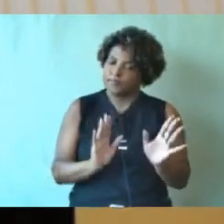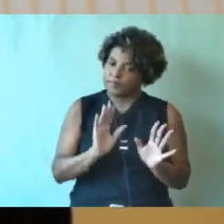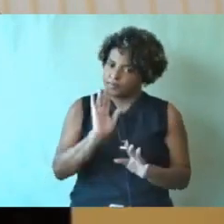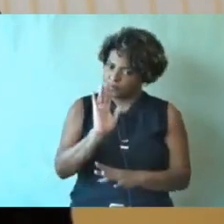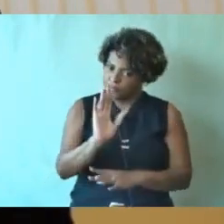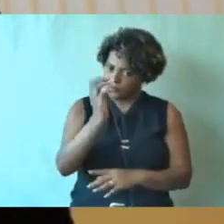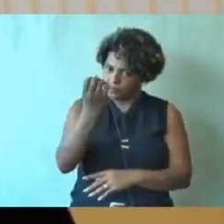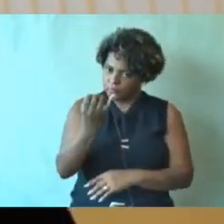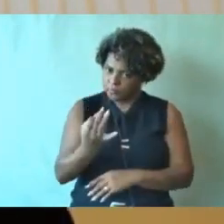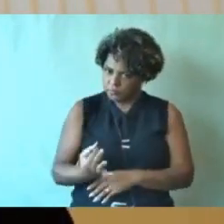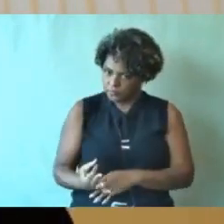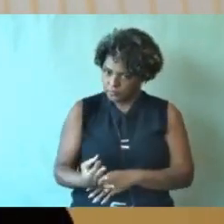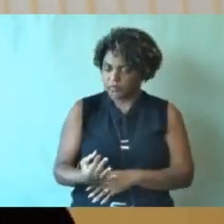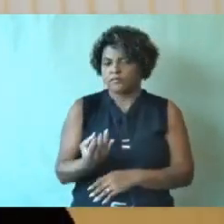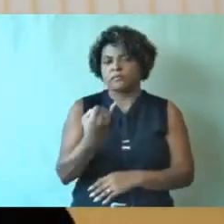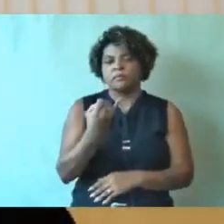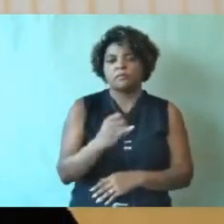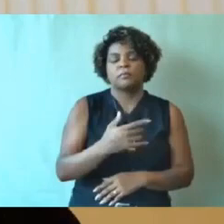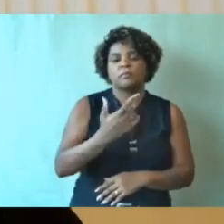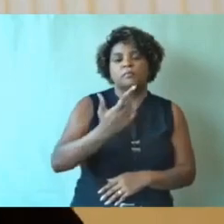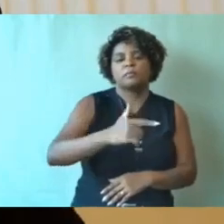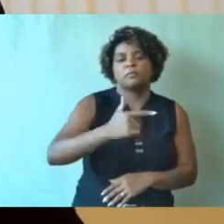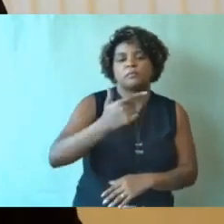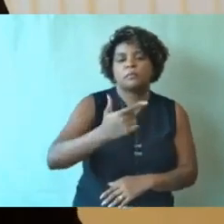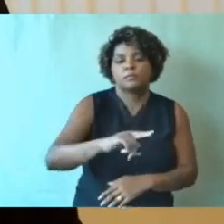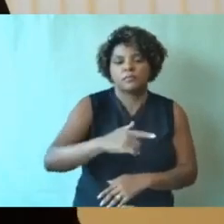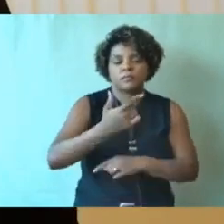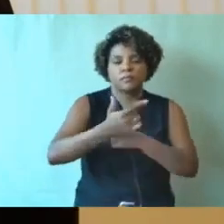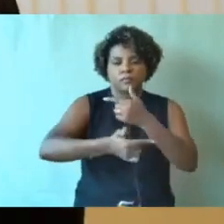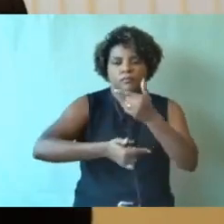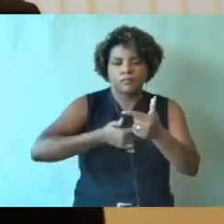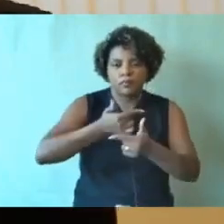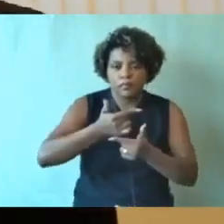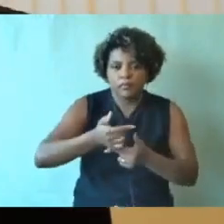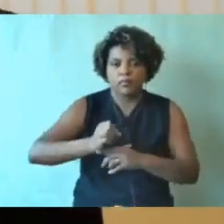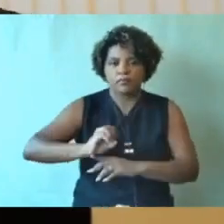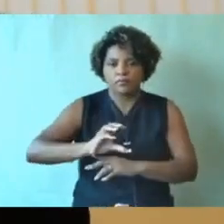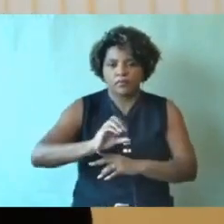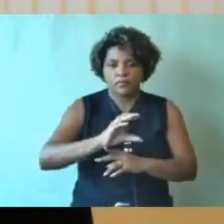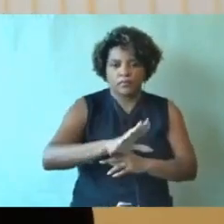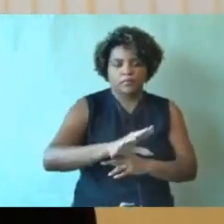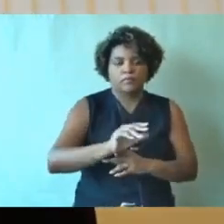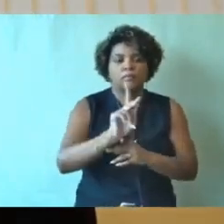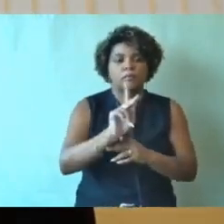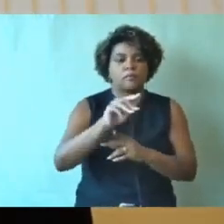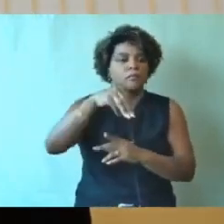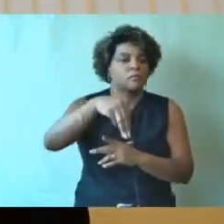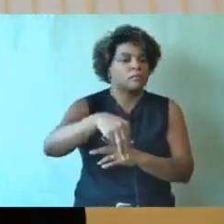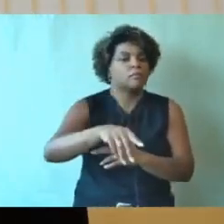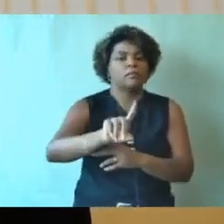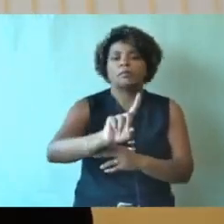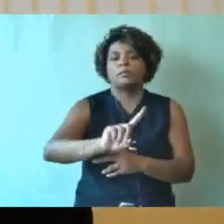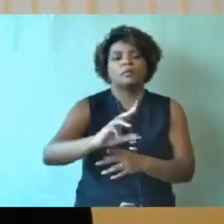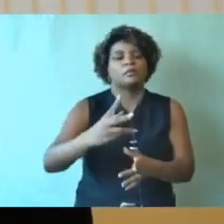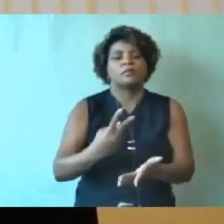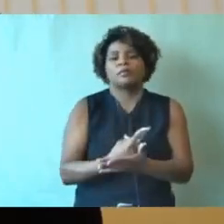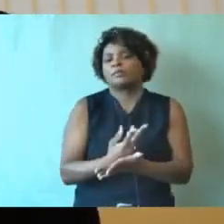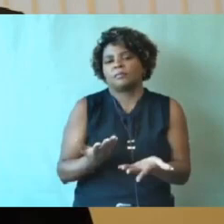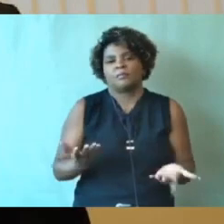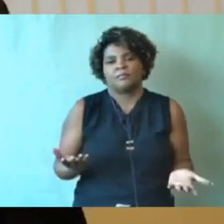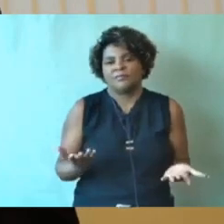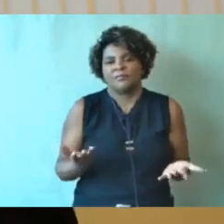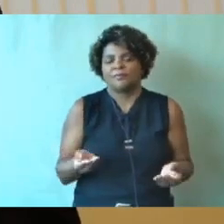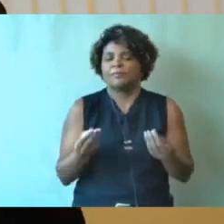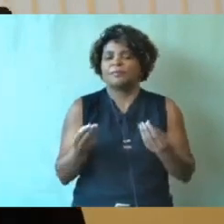ela já saiu do rateio. E é complementar que a SUMOB manda. Se ele não realizou a viagem, ele não vai receber nem a parte da CCT